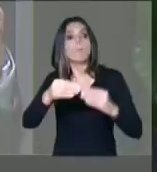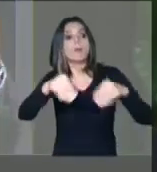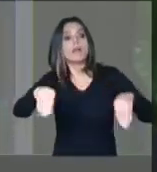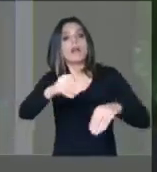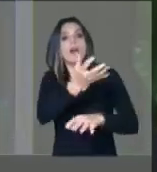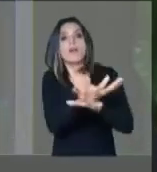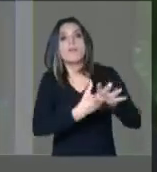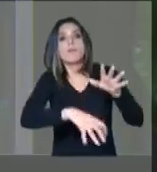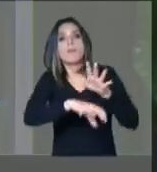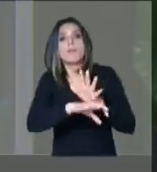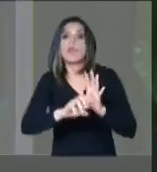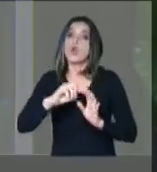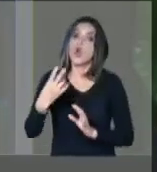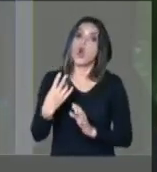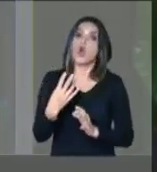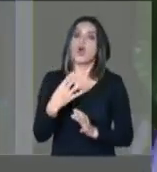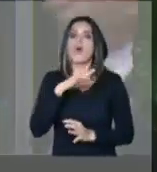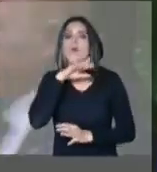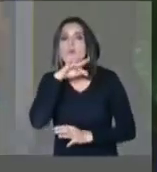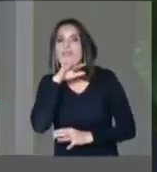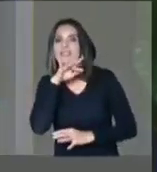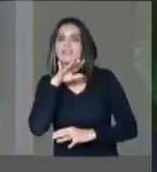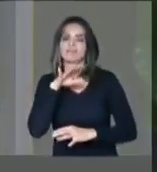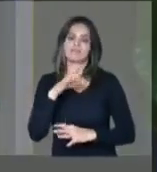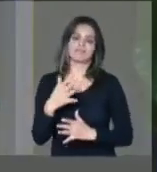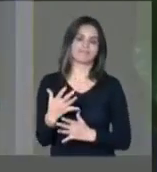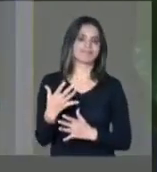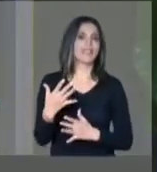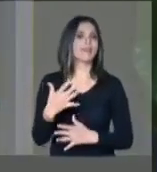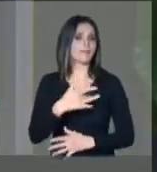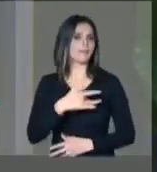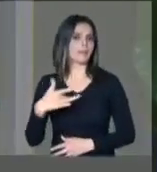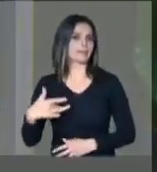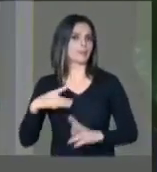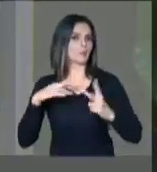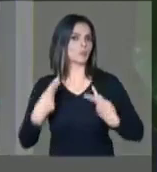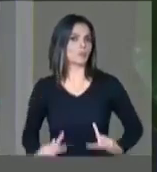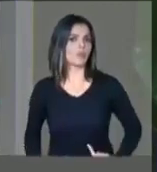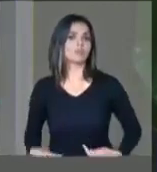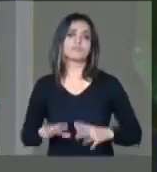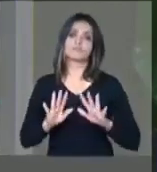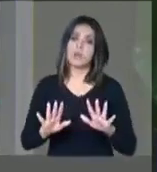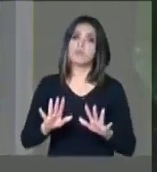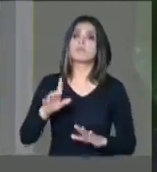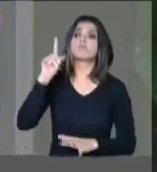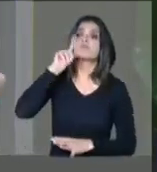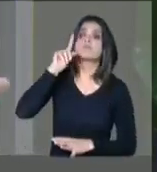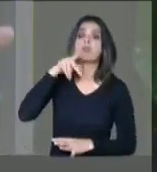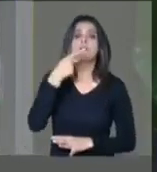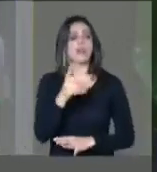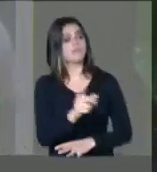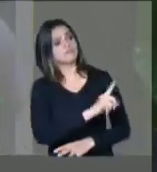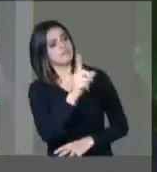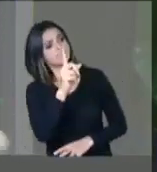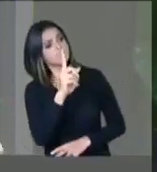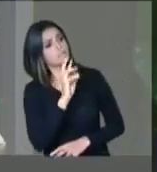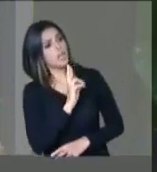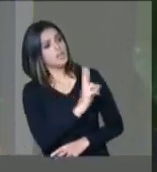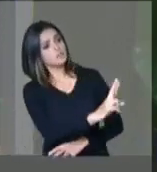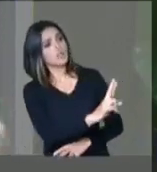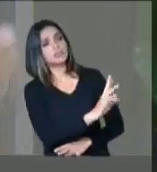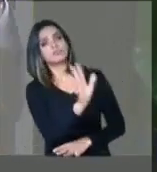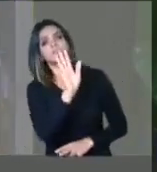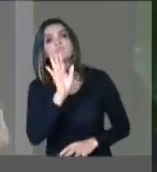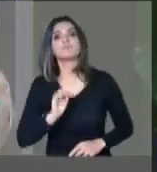ambiente ou à saúde humana, deputado Túlio. Portanto, o governo norte-americano pode simplesmente se recusar a